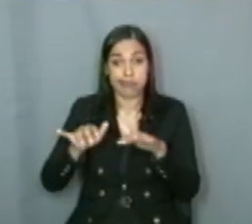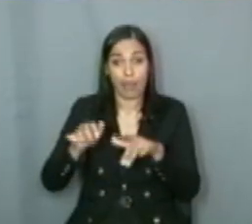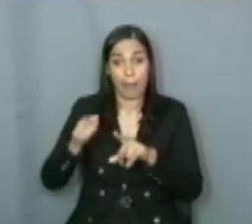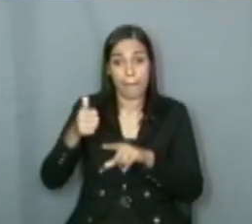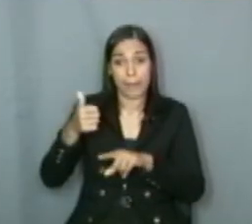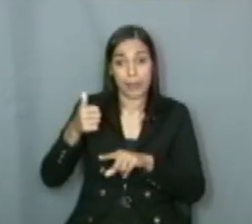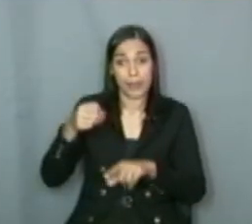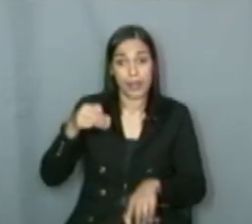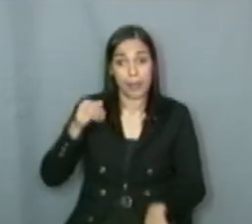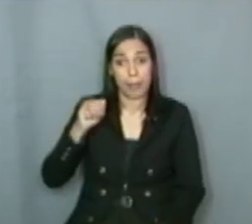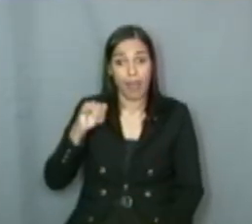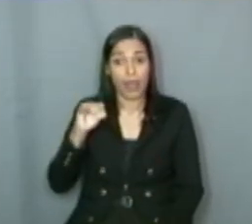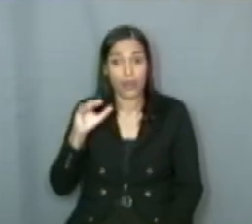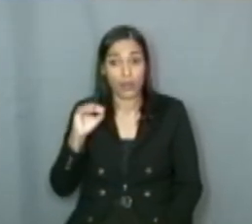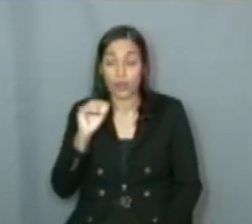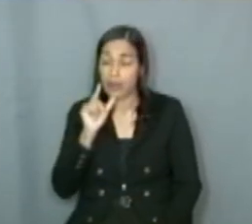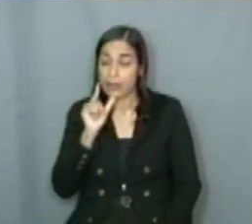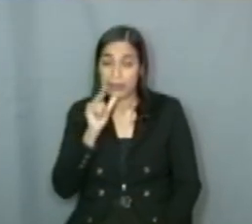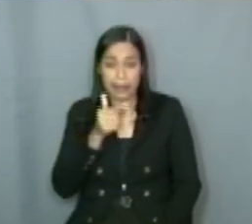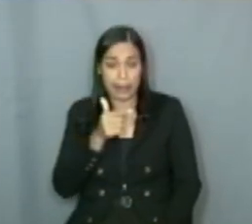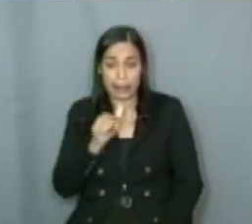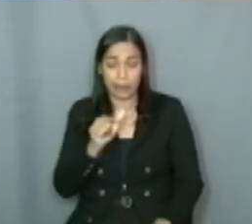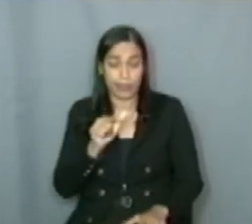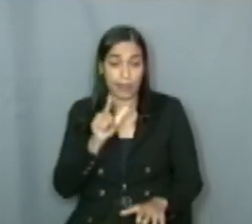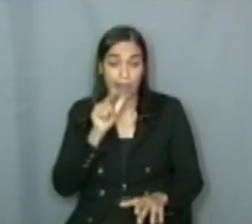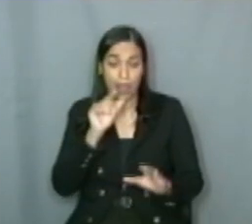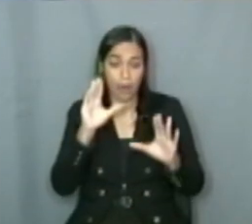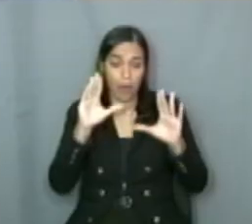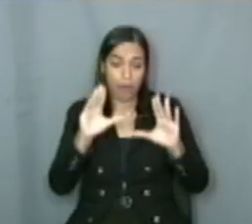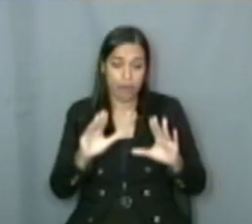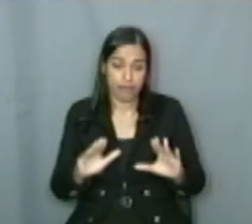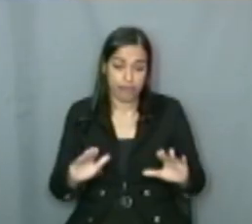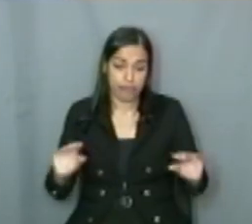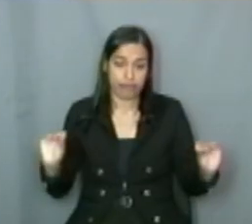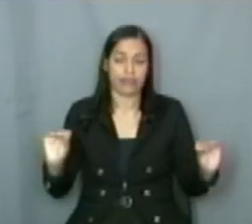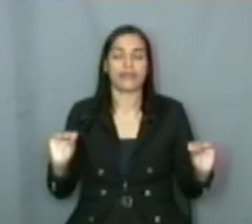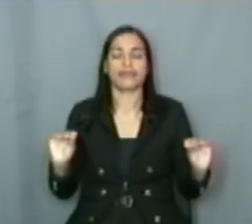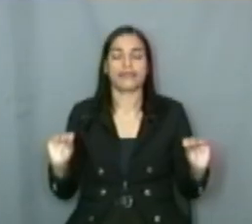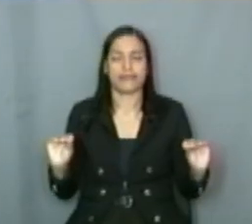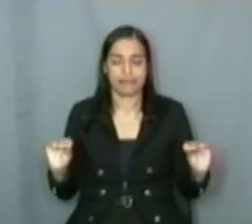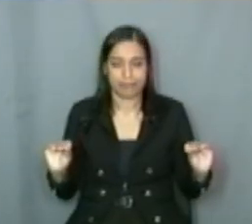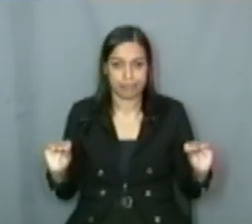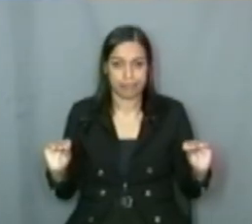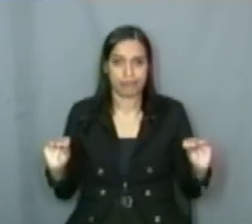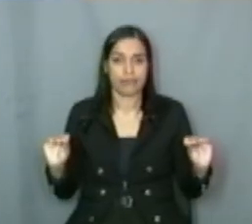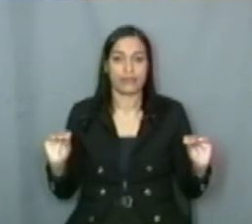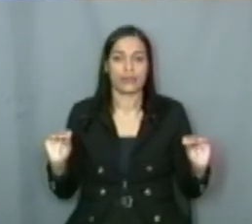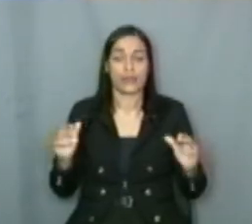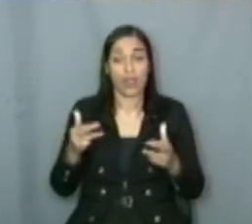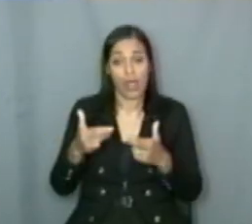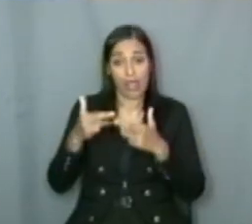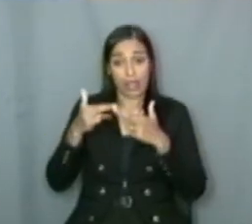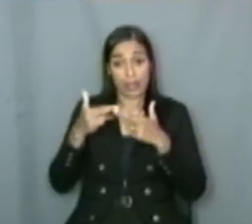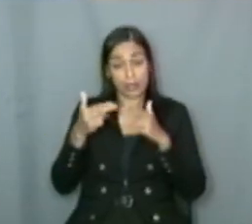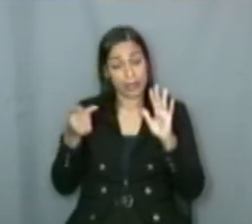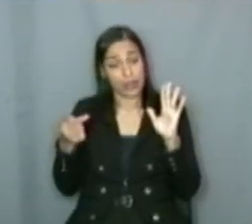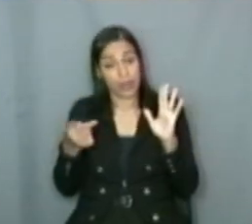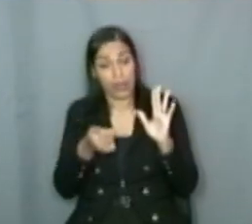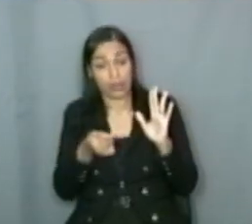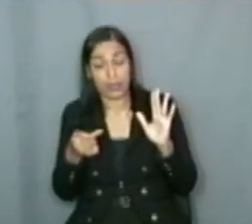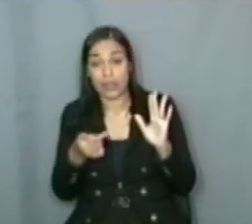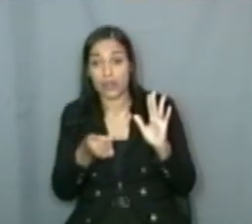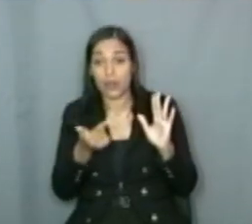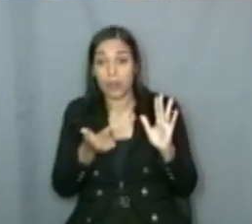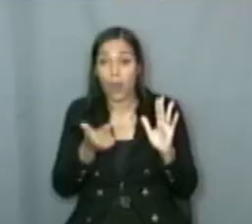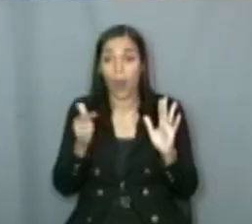maio, que não desceu água ainda. E que eu estou falando disso porque tem mais um requerimento aqui sobre